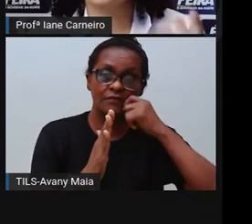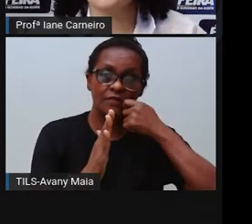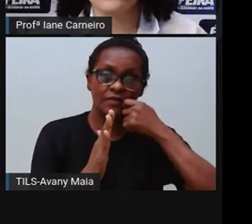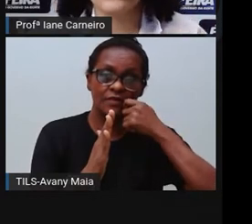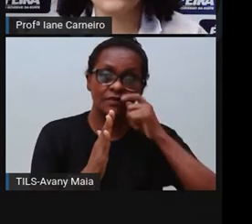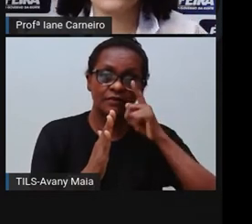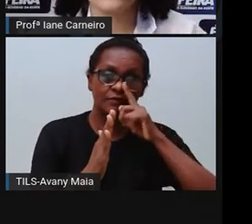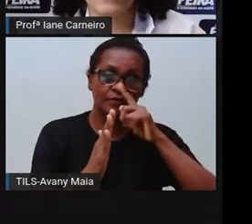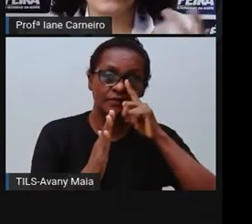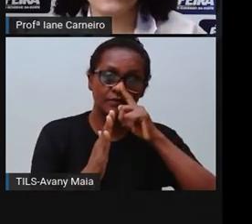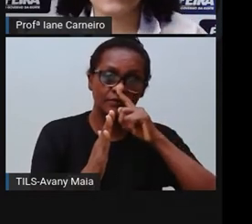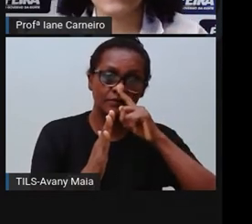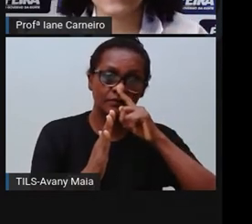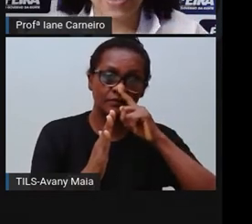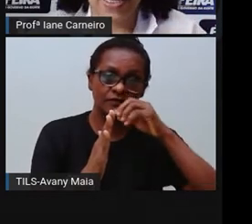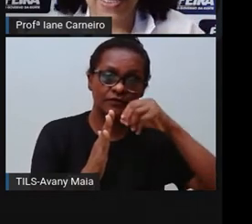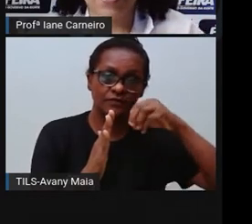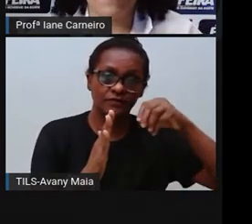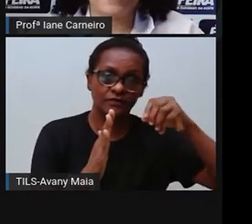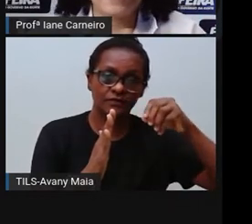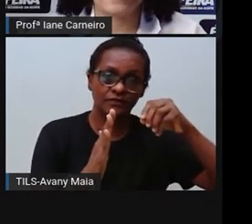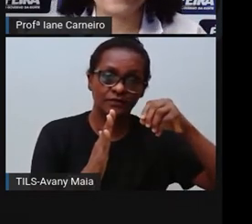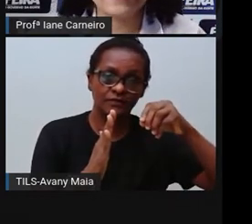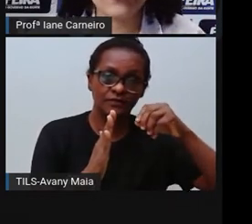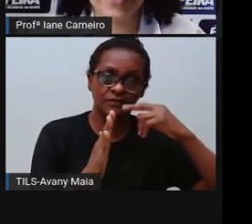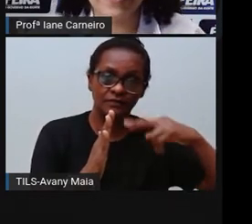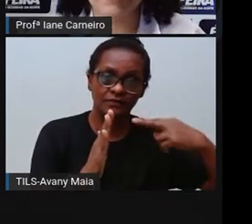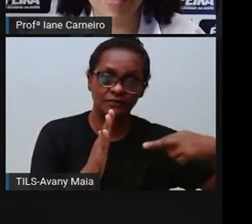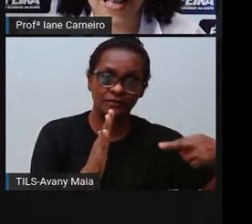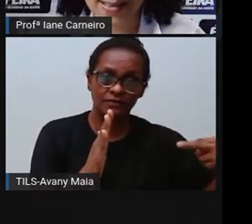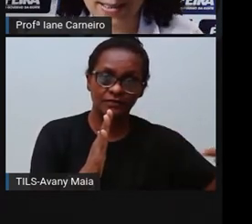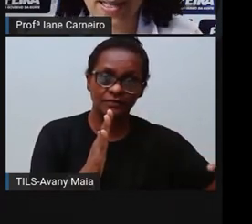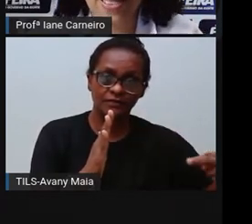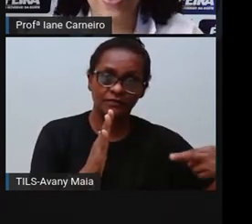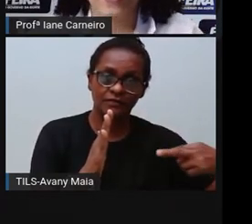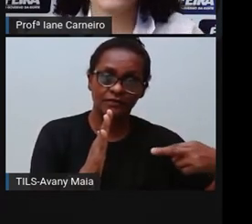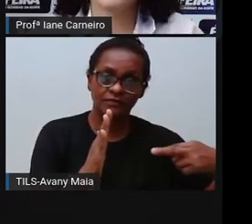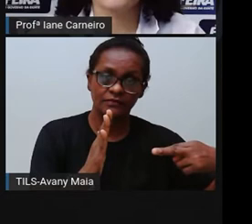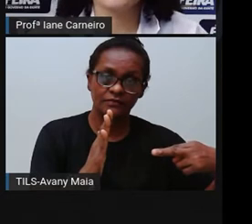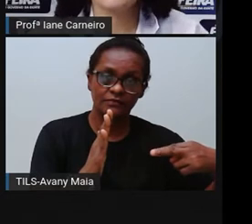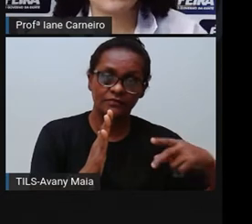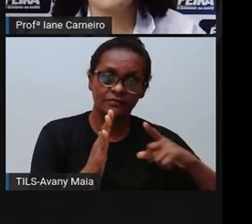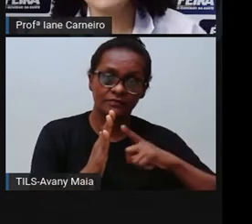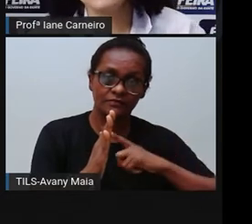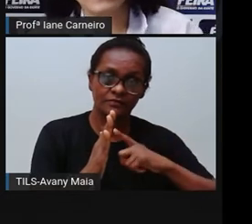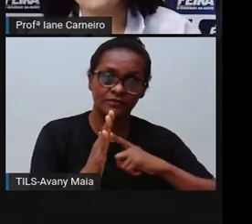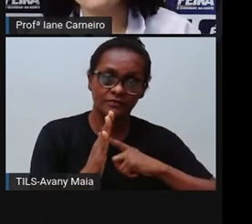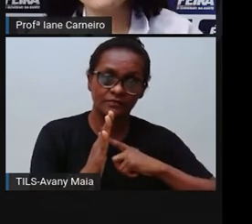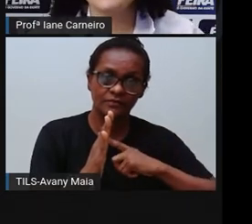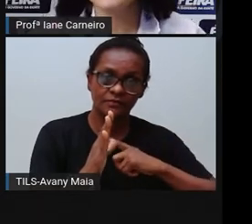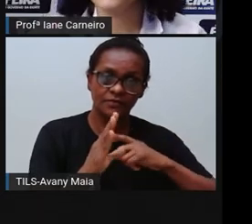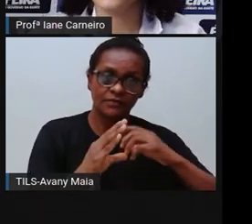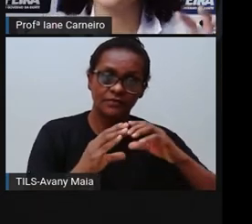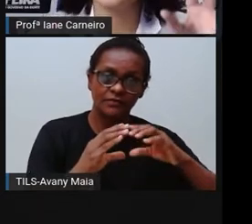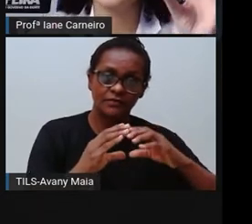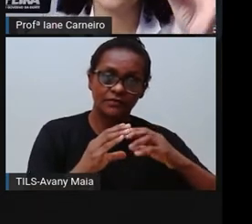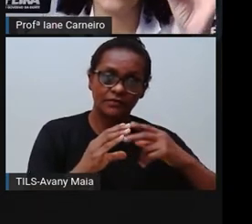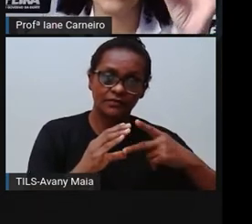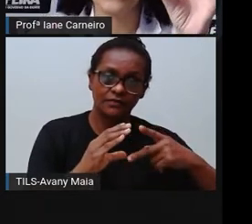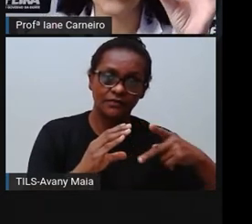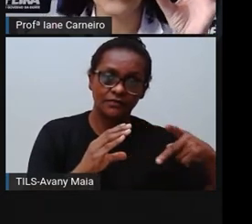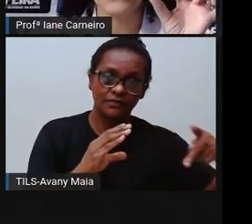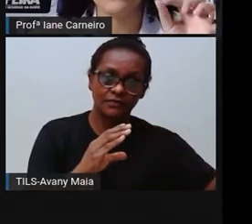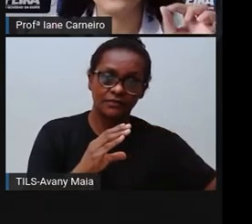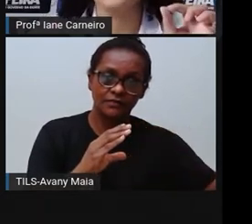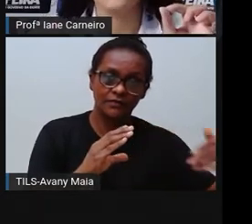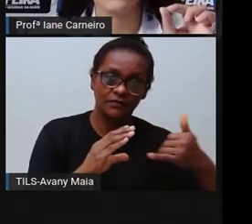os biscoitos, as farinhas, e macarrão, né? As massas. Esses são os carboidratos. E nesses aqui a gente tem que comer